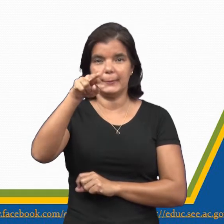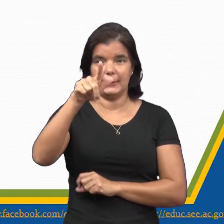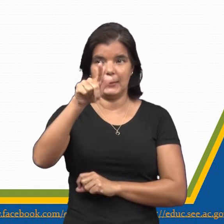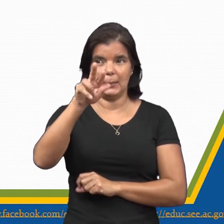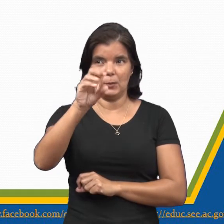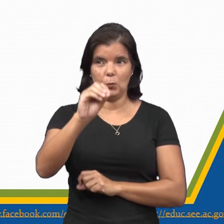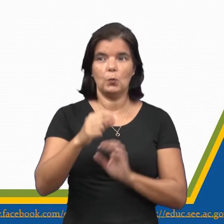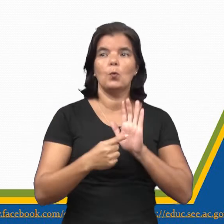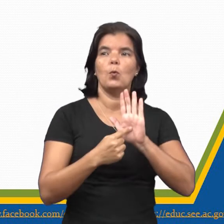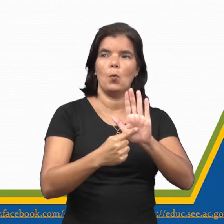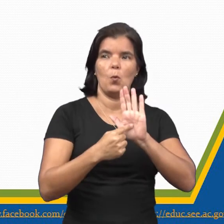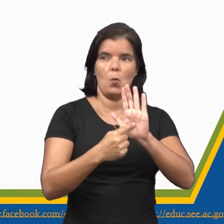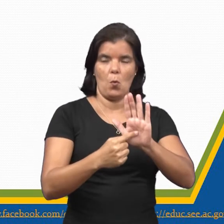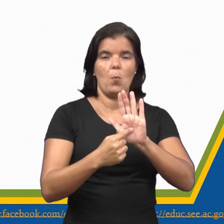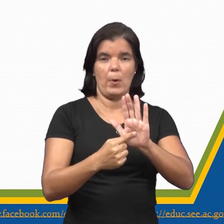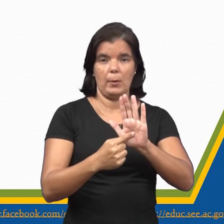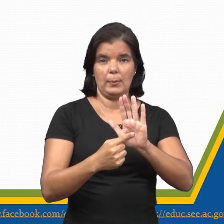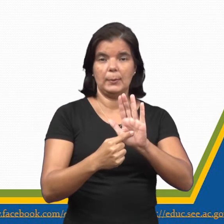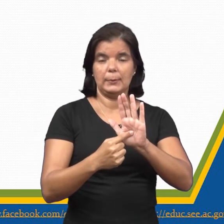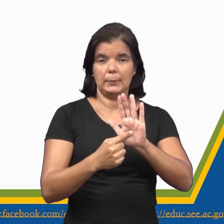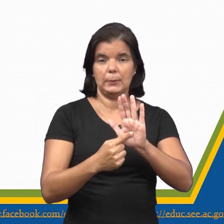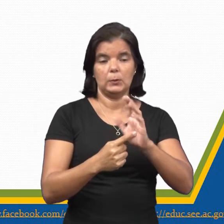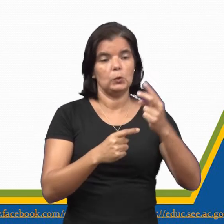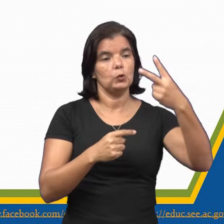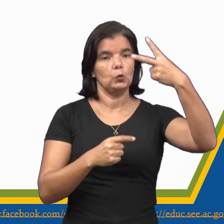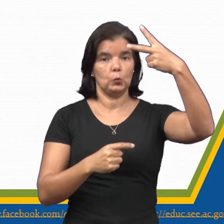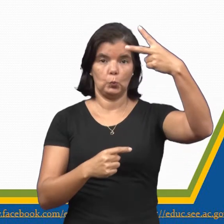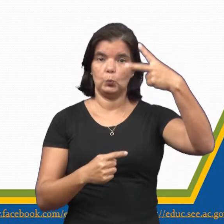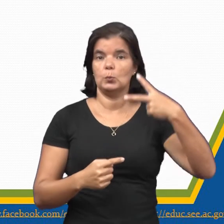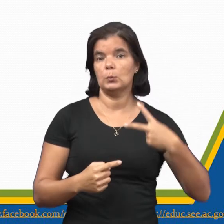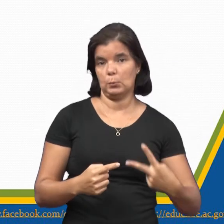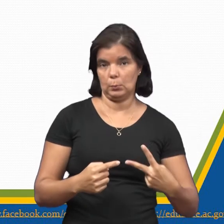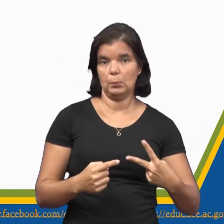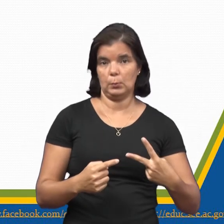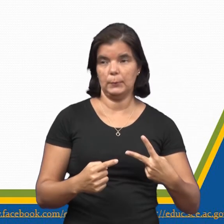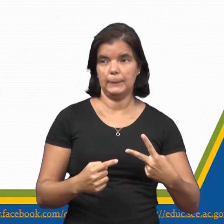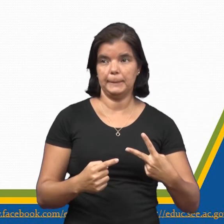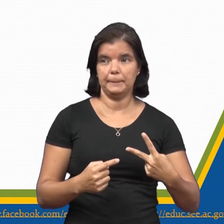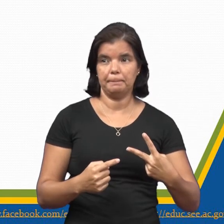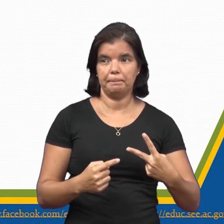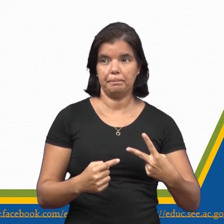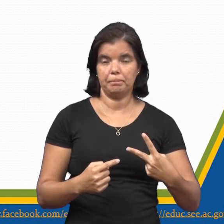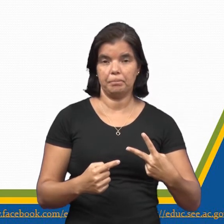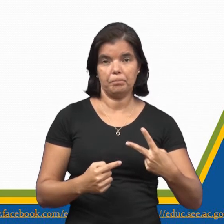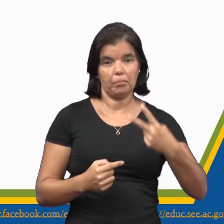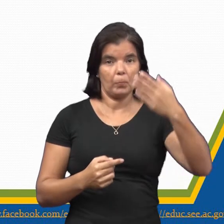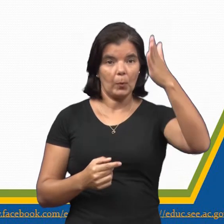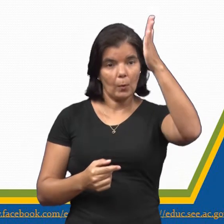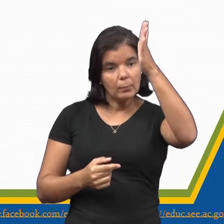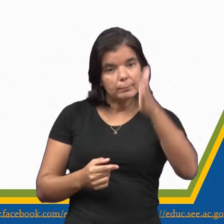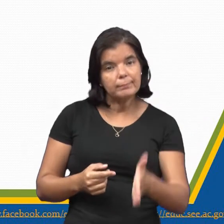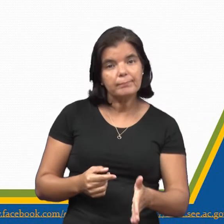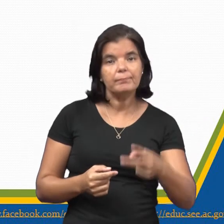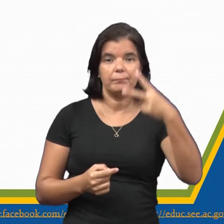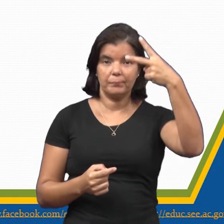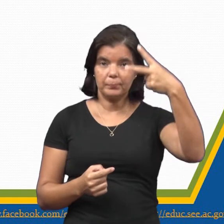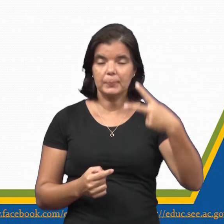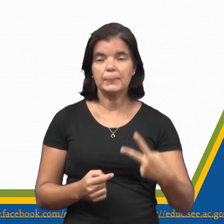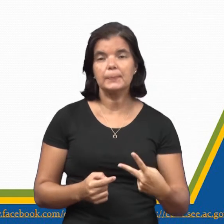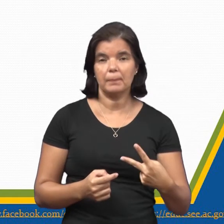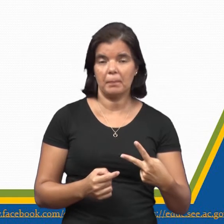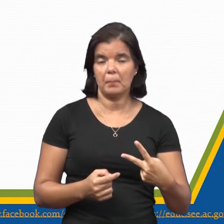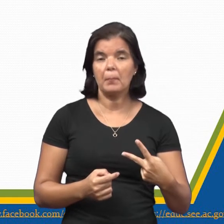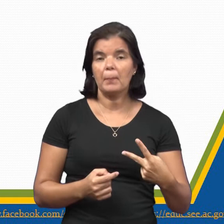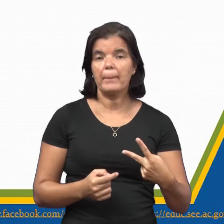que apresenta lados paralelos 2 a 2 na vertical, né? Esses dois aqui são paralelos, têm a